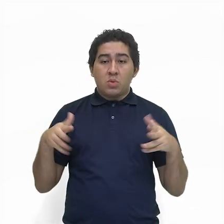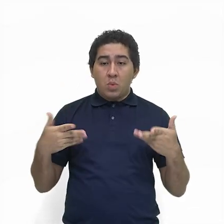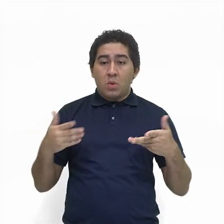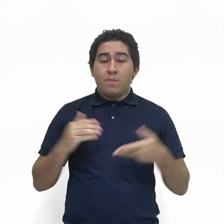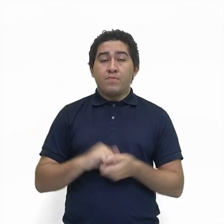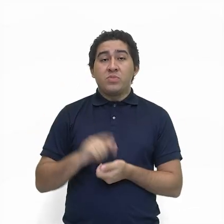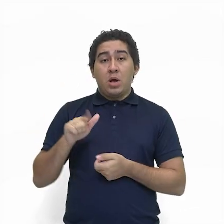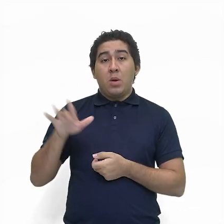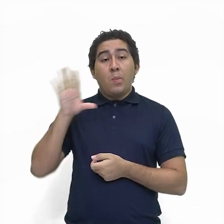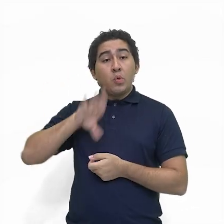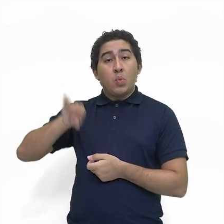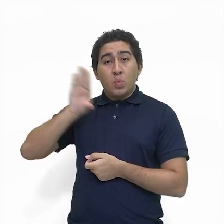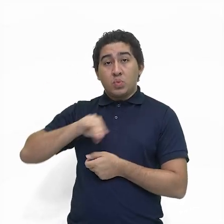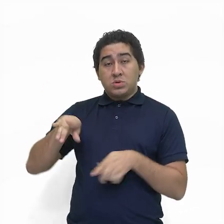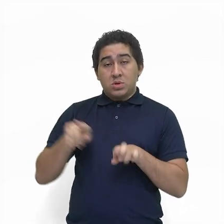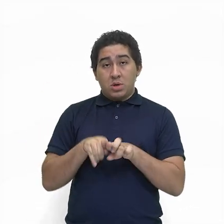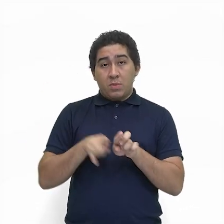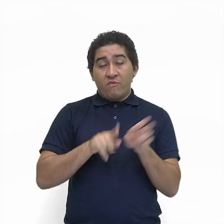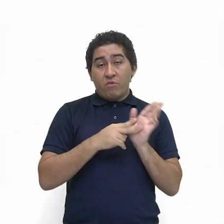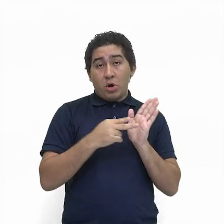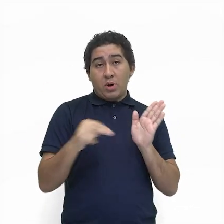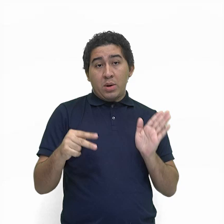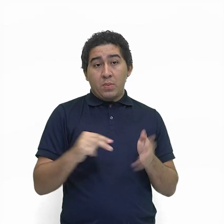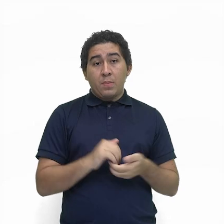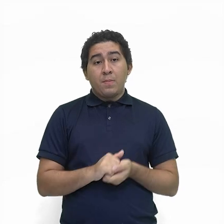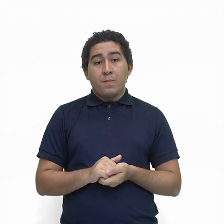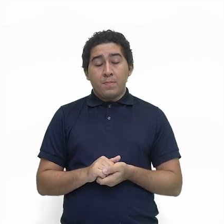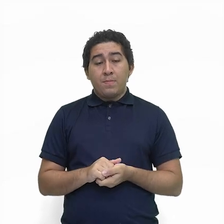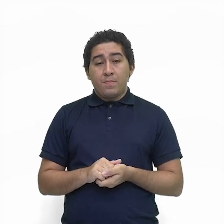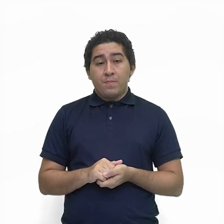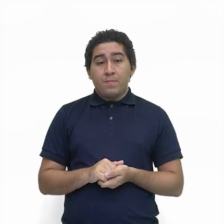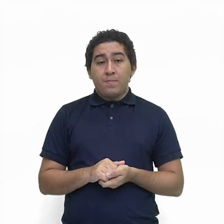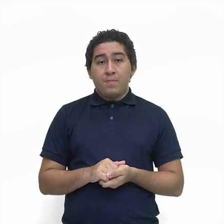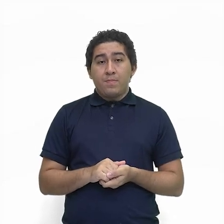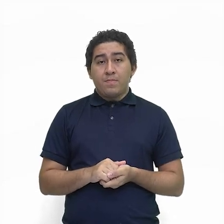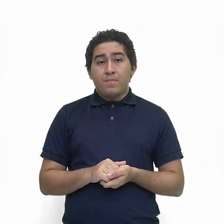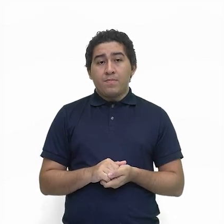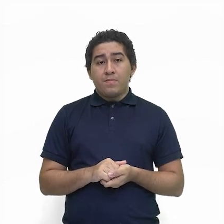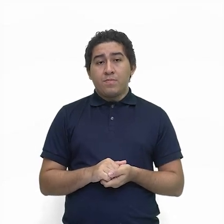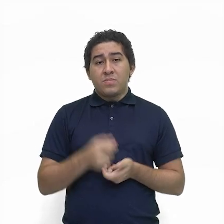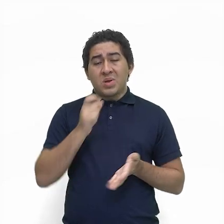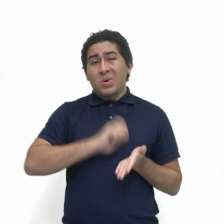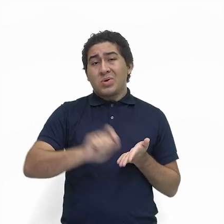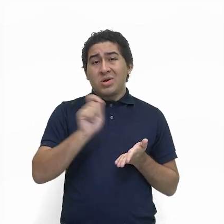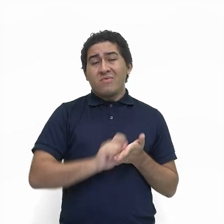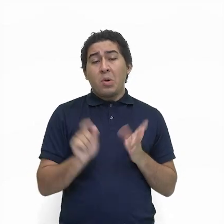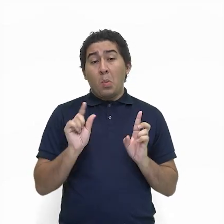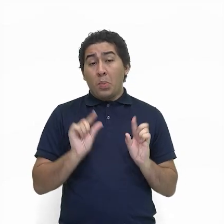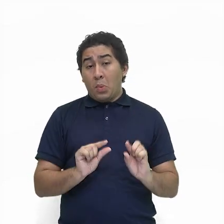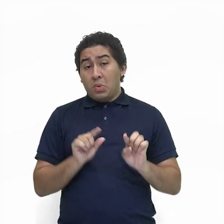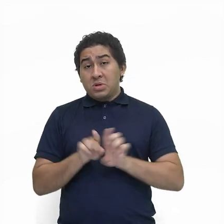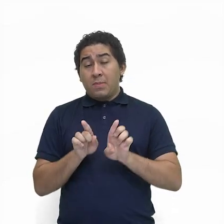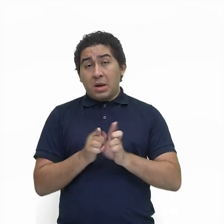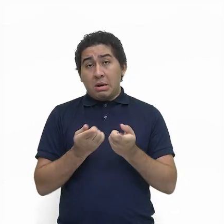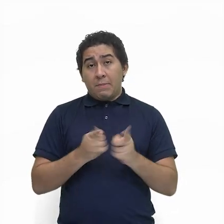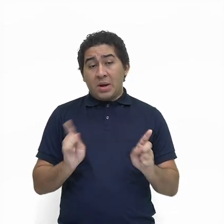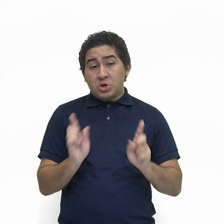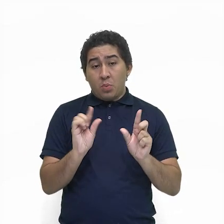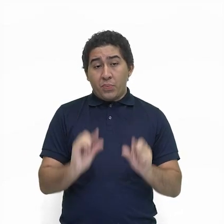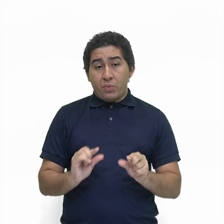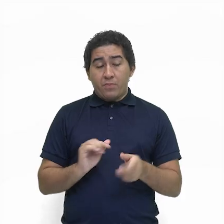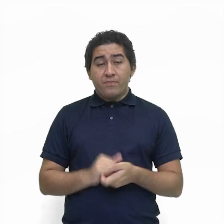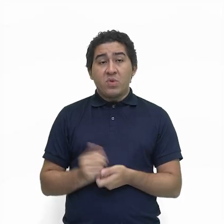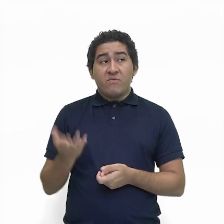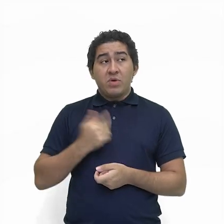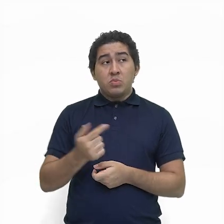mesmo é pronúncia e vocabulário. A ortografia é um pouco menos e a gramática bem menos. Vamos